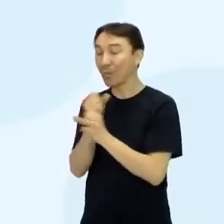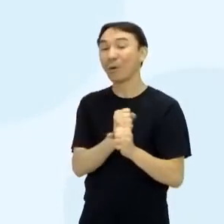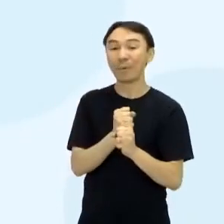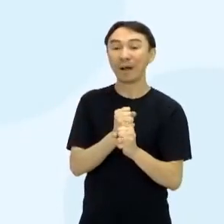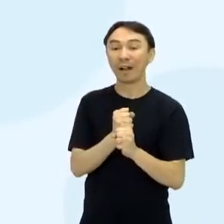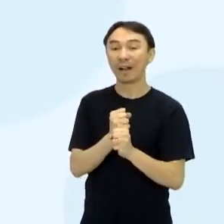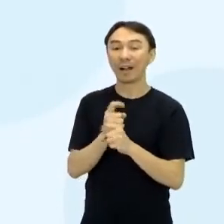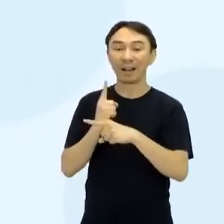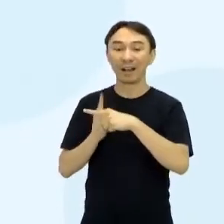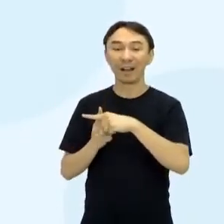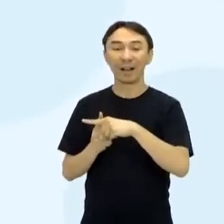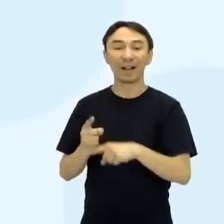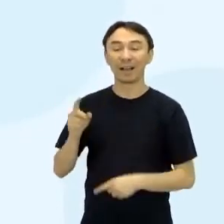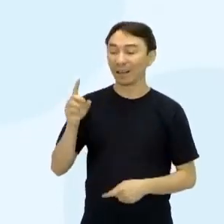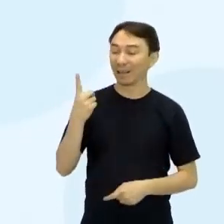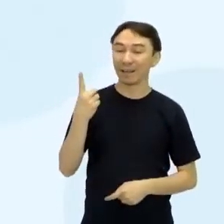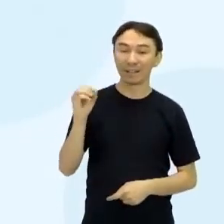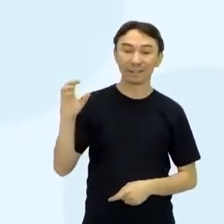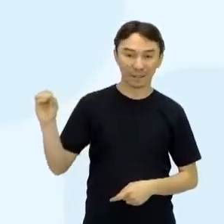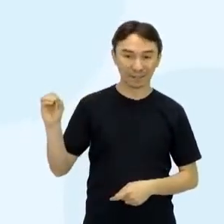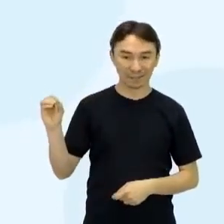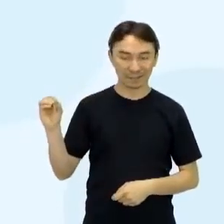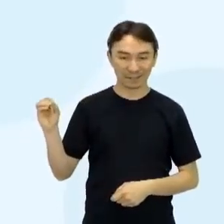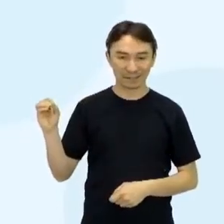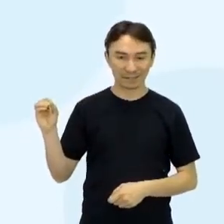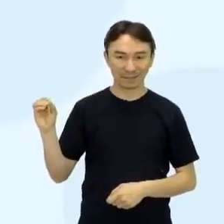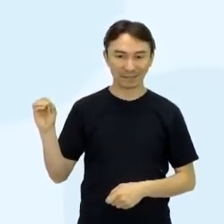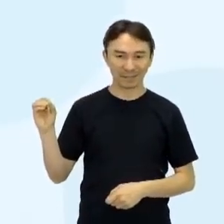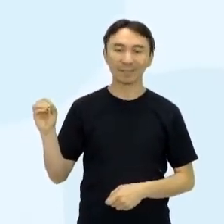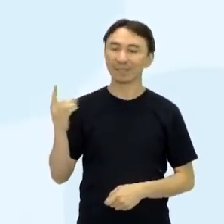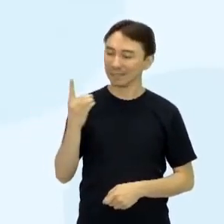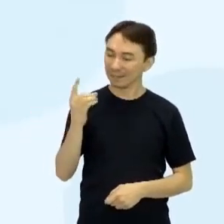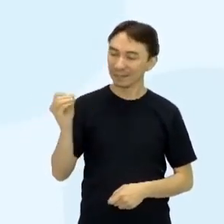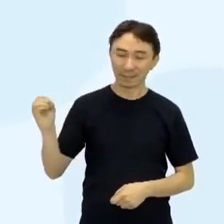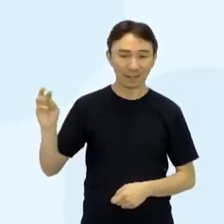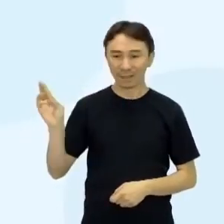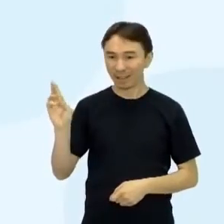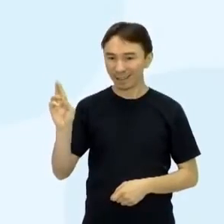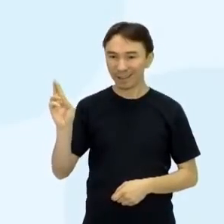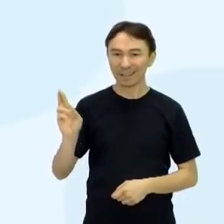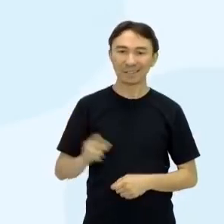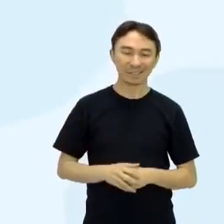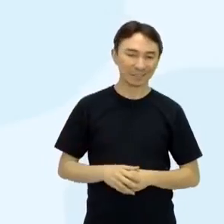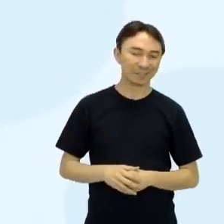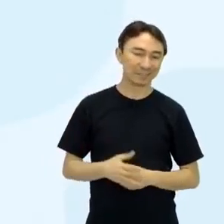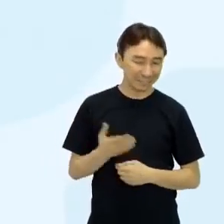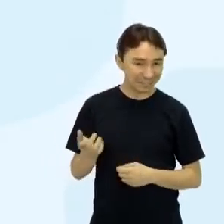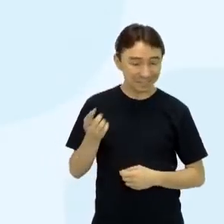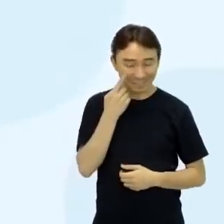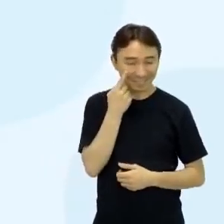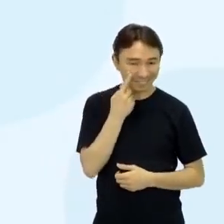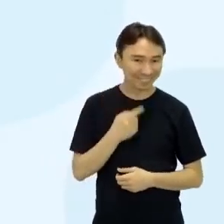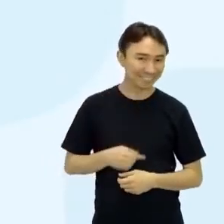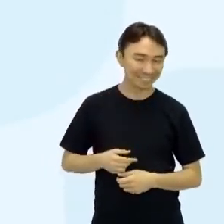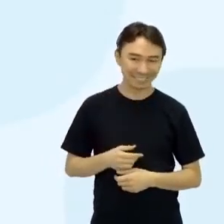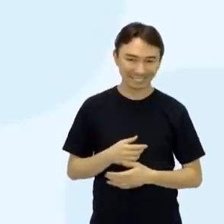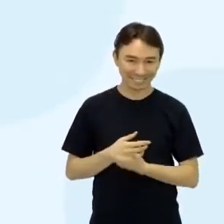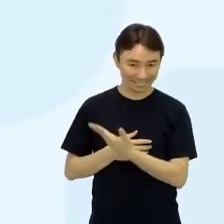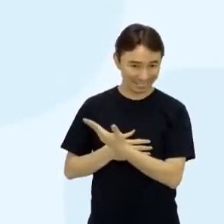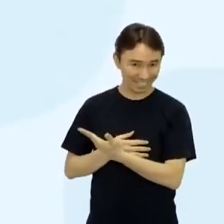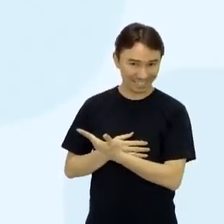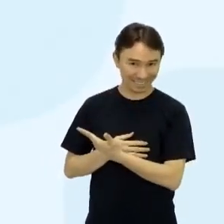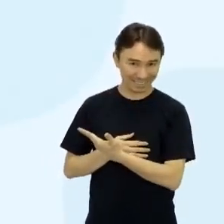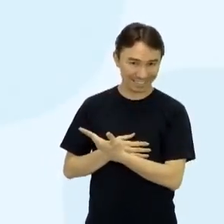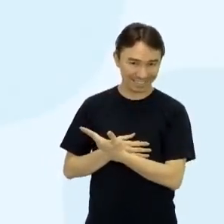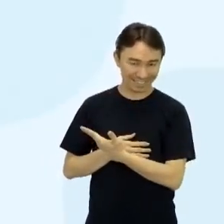Isabel Neves Bastos, de lá de Arujá, com o 6º ano, está dizendo R$ 100. É isso aí. E aí, perfeito. Eles anteciparam. Lá na tela. Olha que bonitinho, ó.